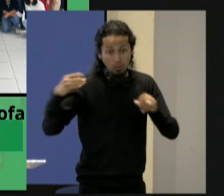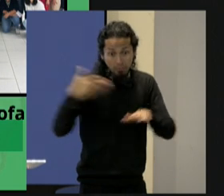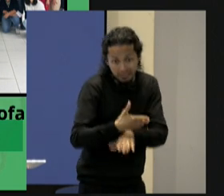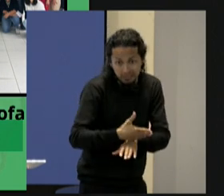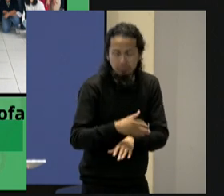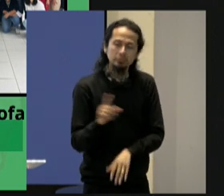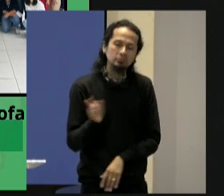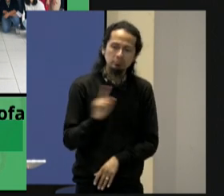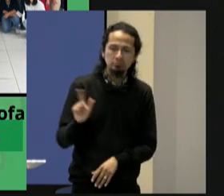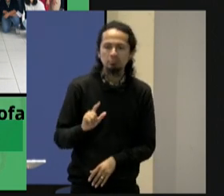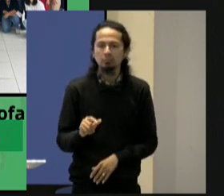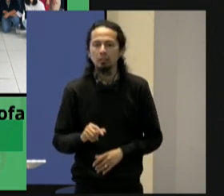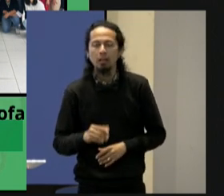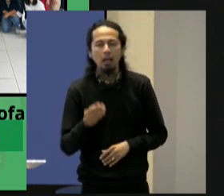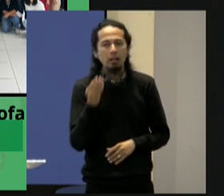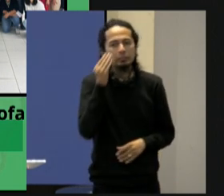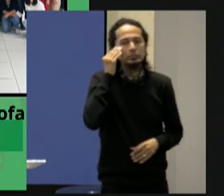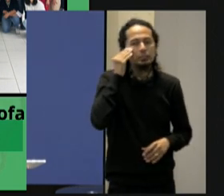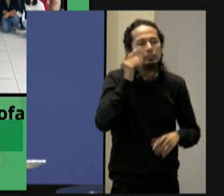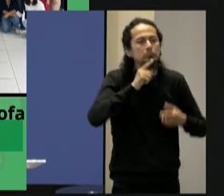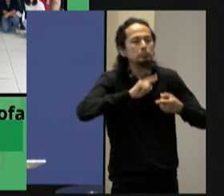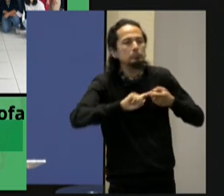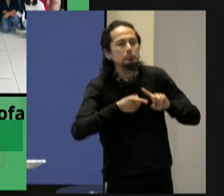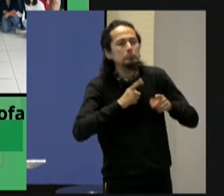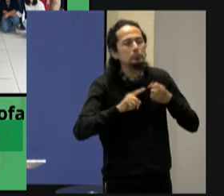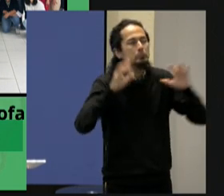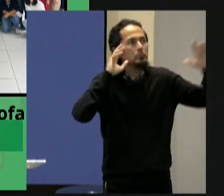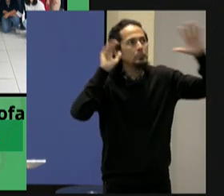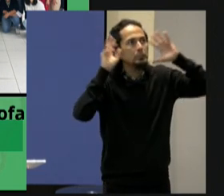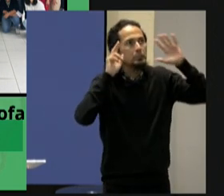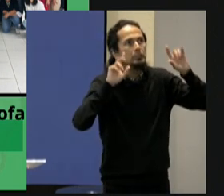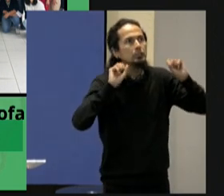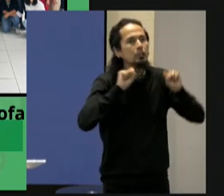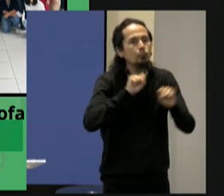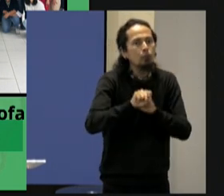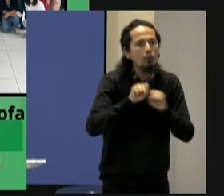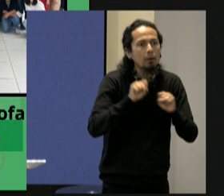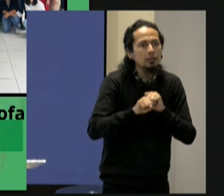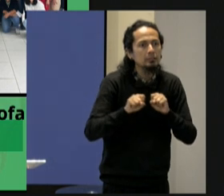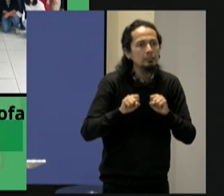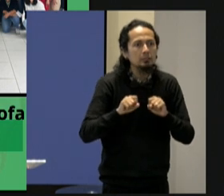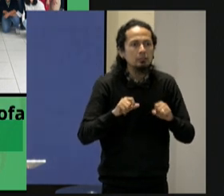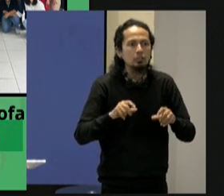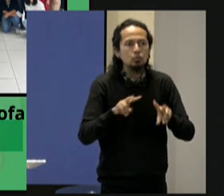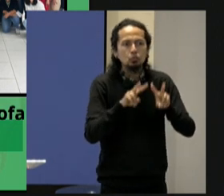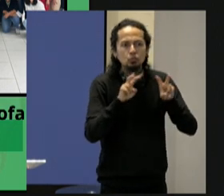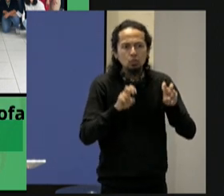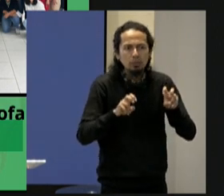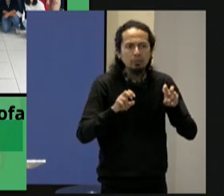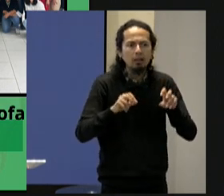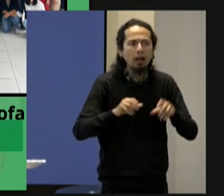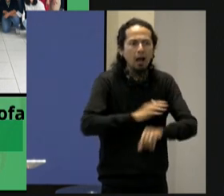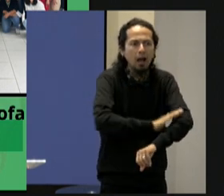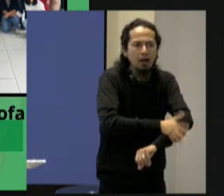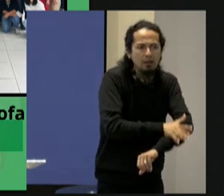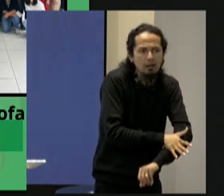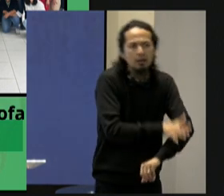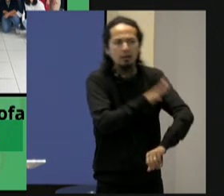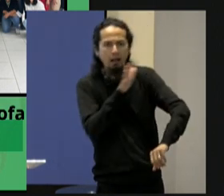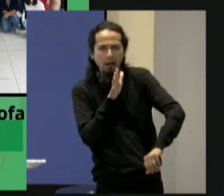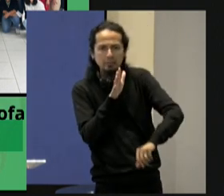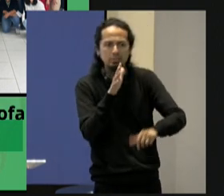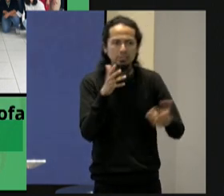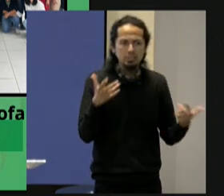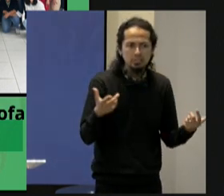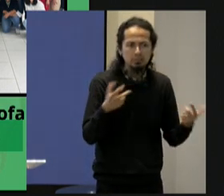pedagógicos, trazer também a discussão das relações étnico-raciais nessa perspectiva antirracista. Então, a gente teve formação